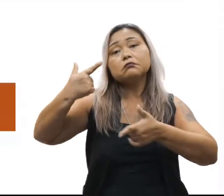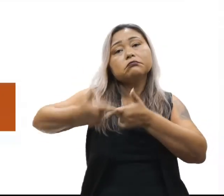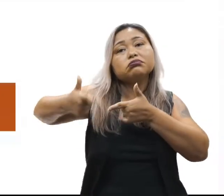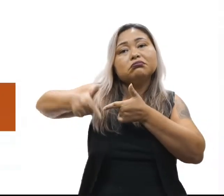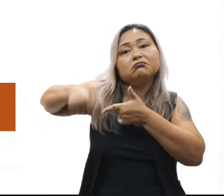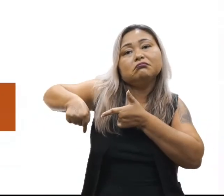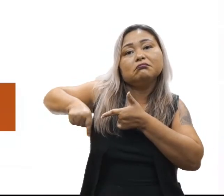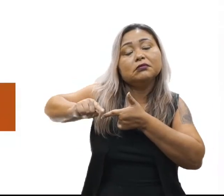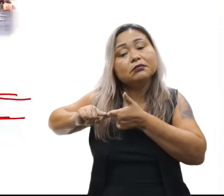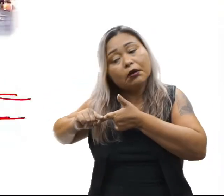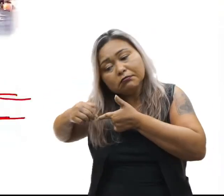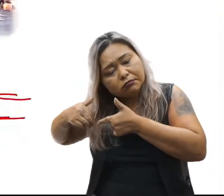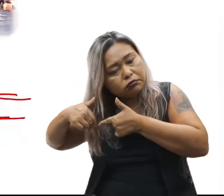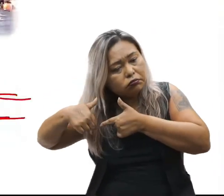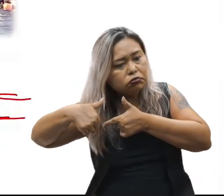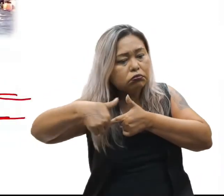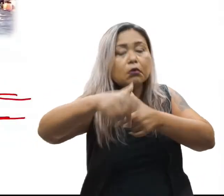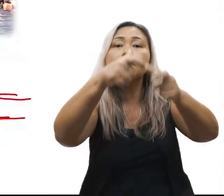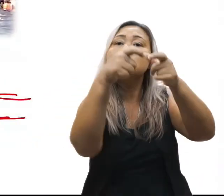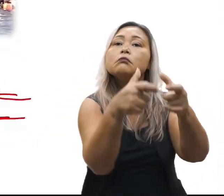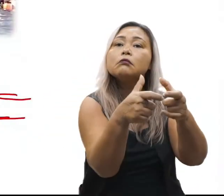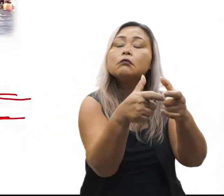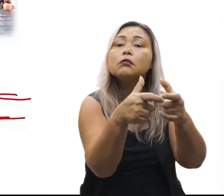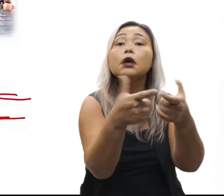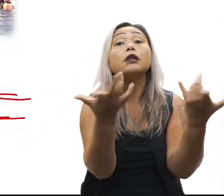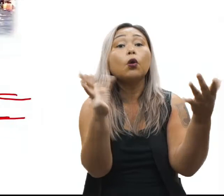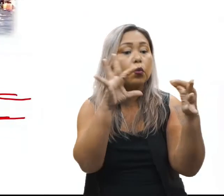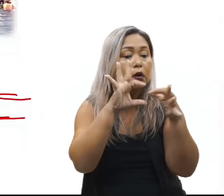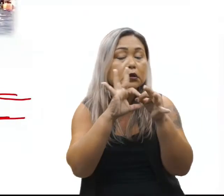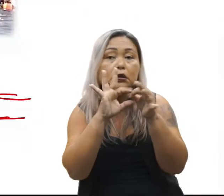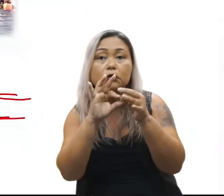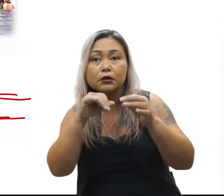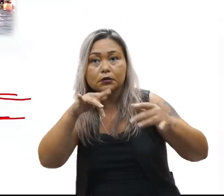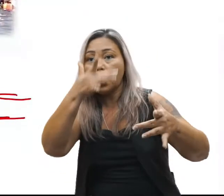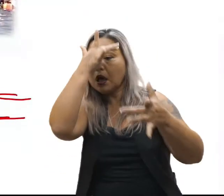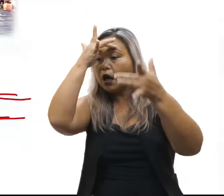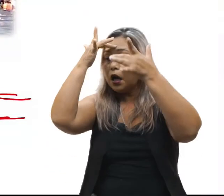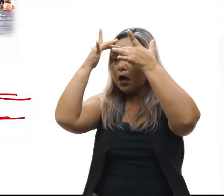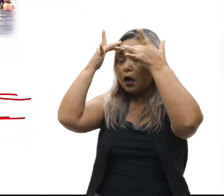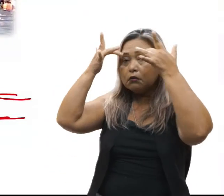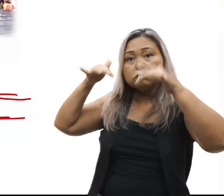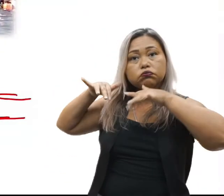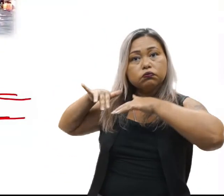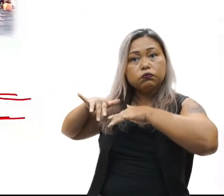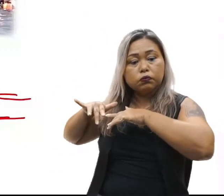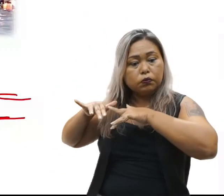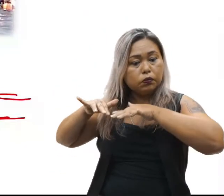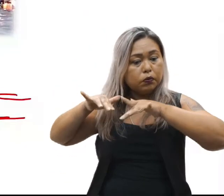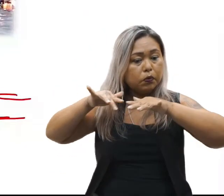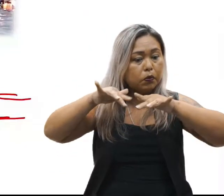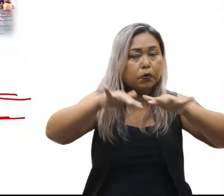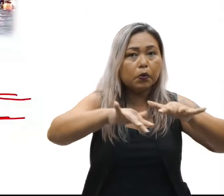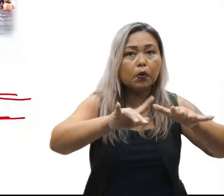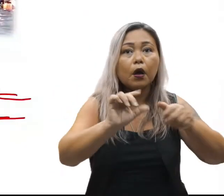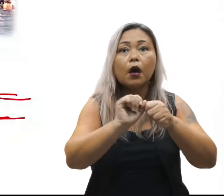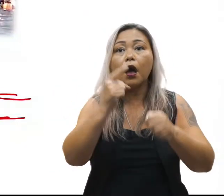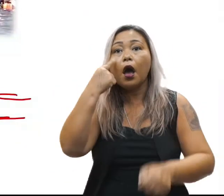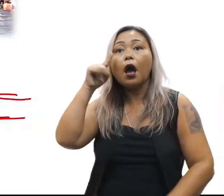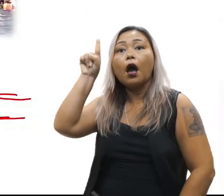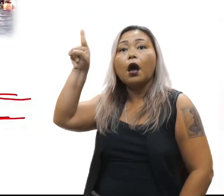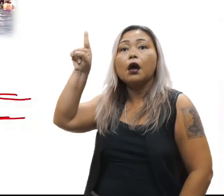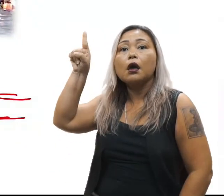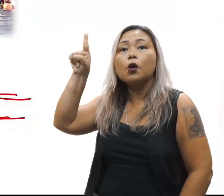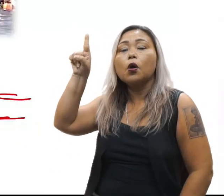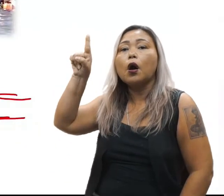Então, assim, esse contexto da migração, né, quando a gente tem aí mais de não sei quantos milhões de pessoas